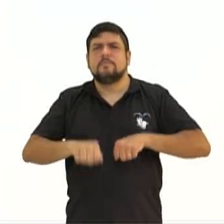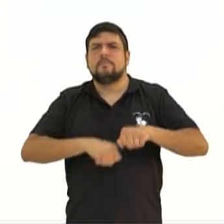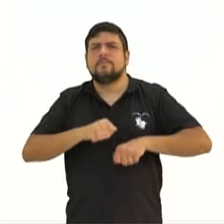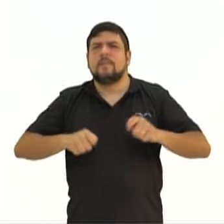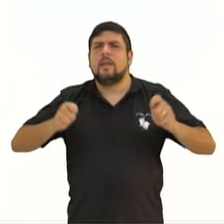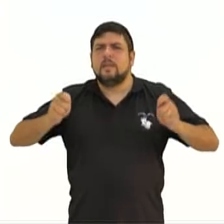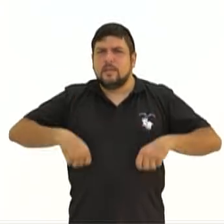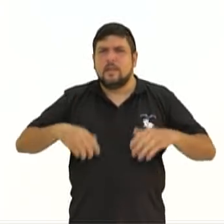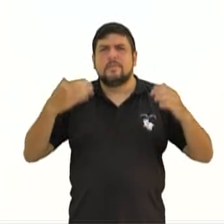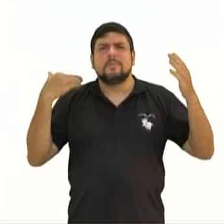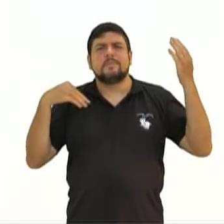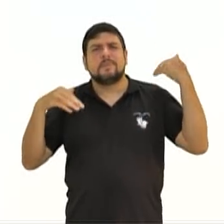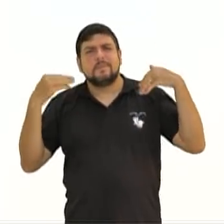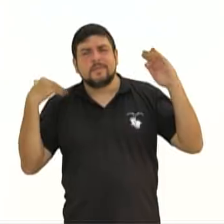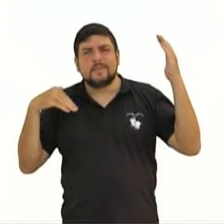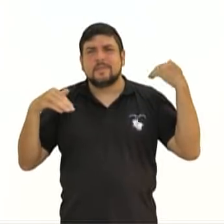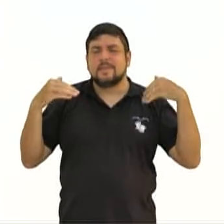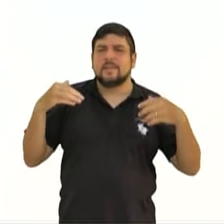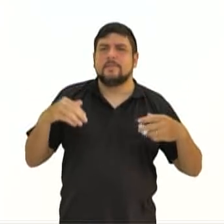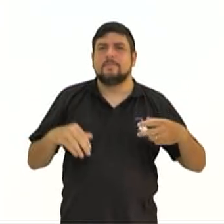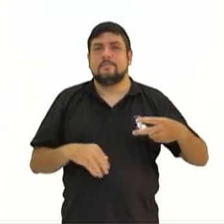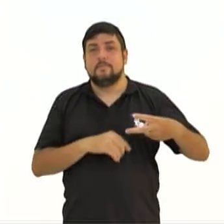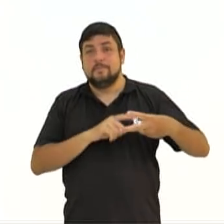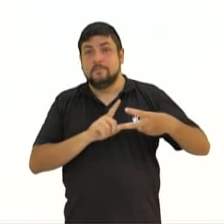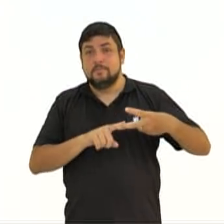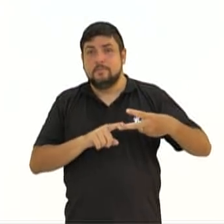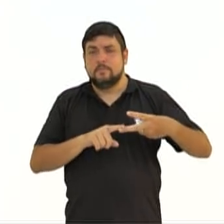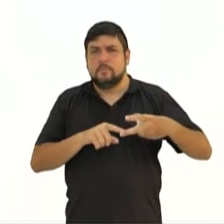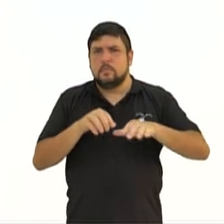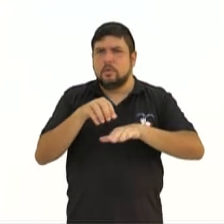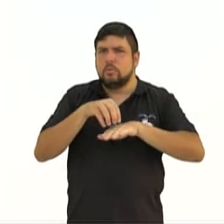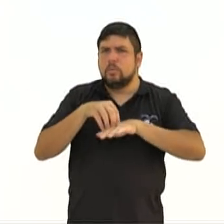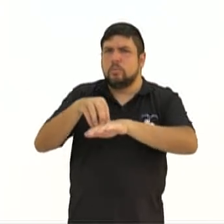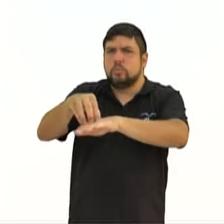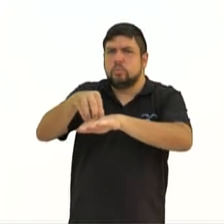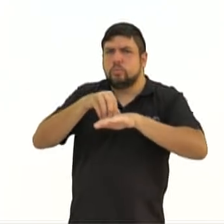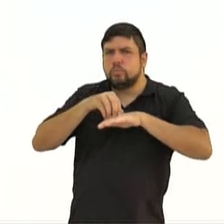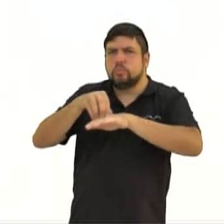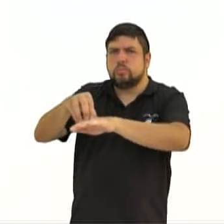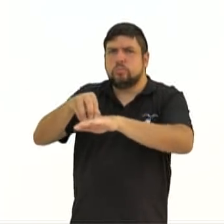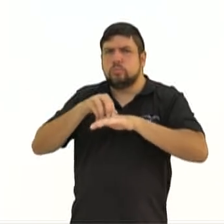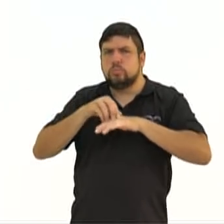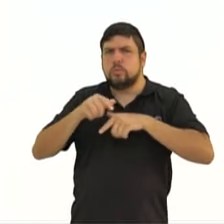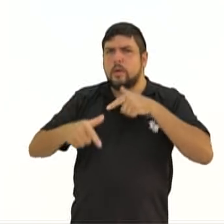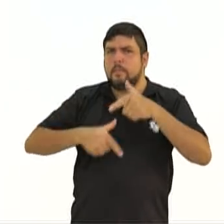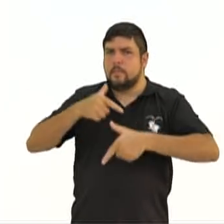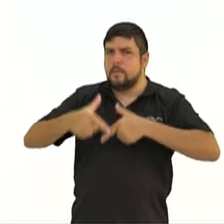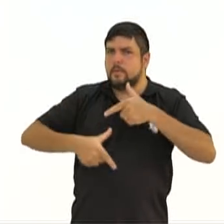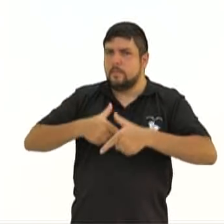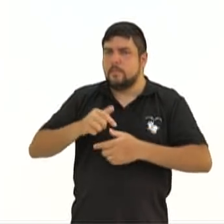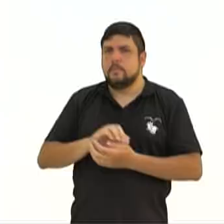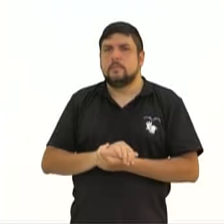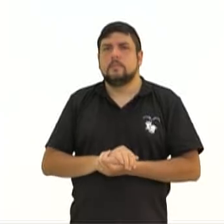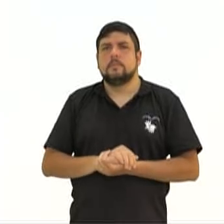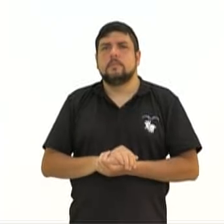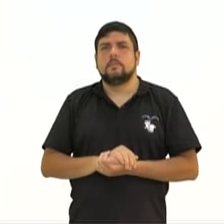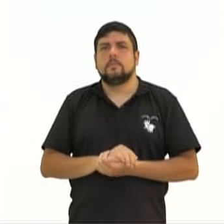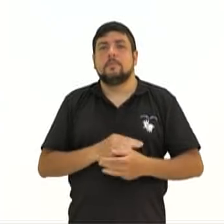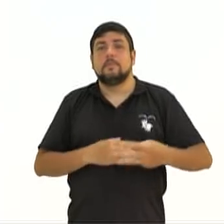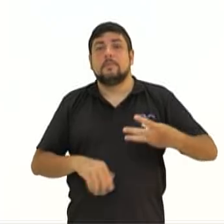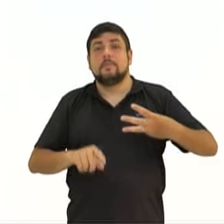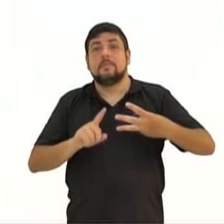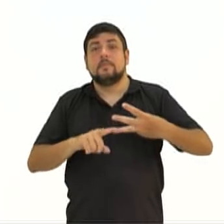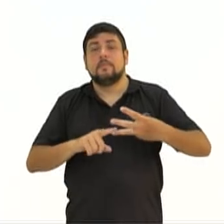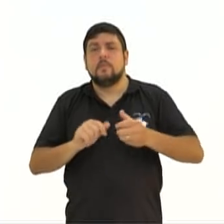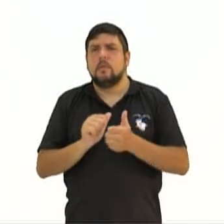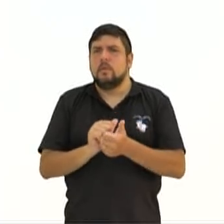uso recreativo, para transporte e para trabalho, o uso profissional da bicicleta, esportivo,